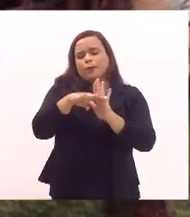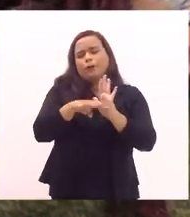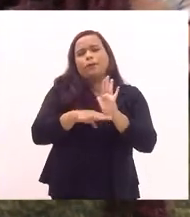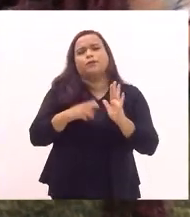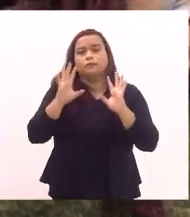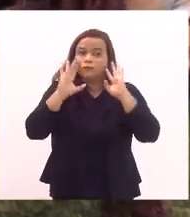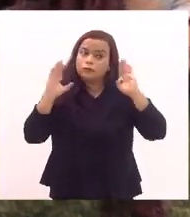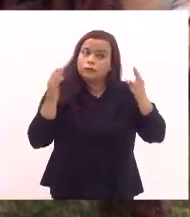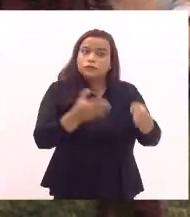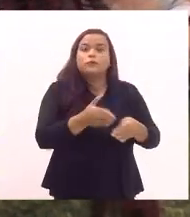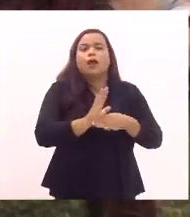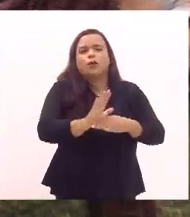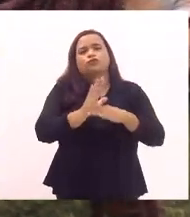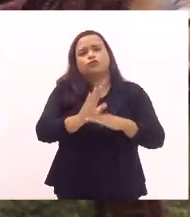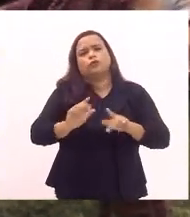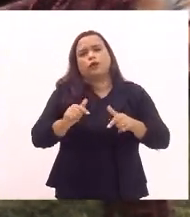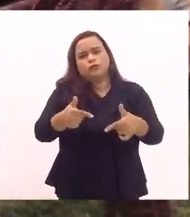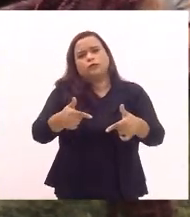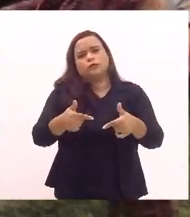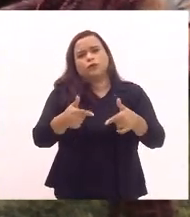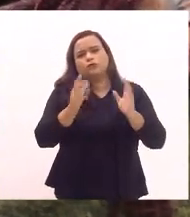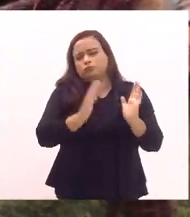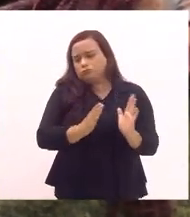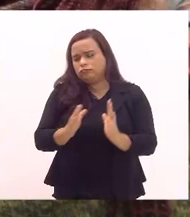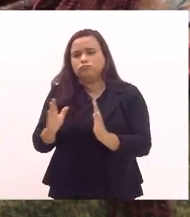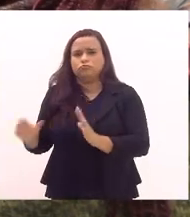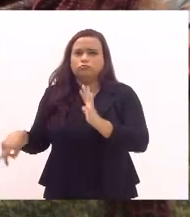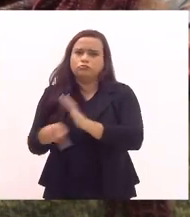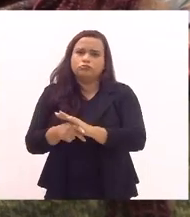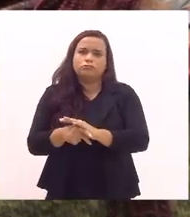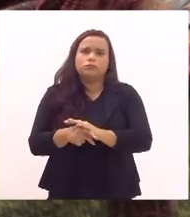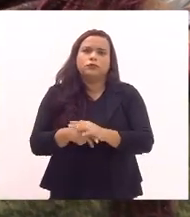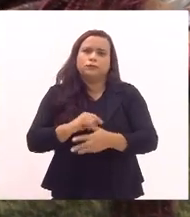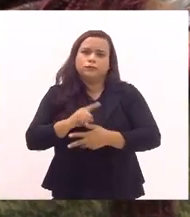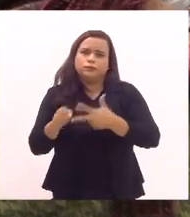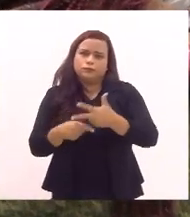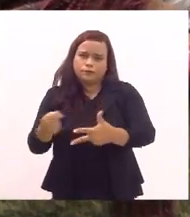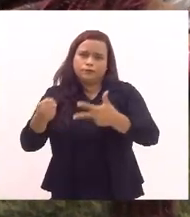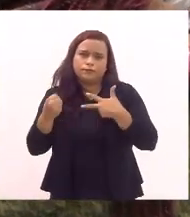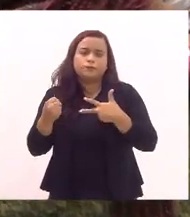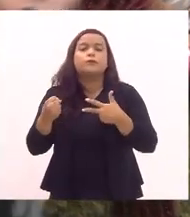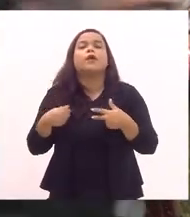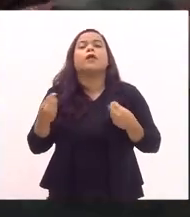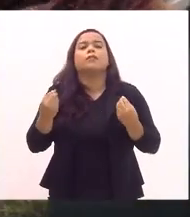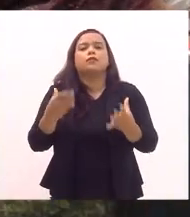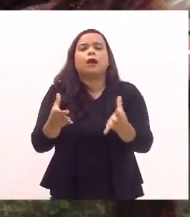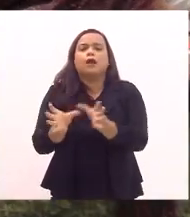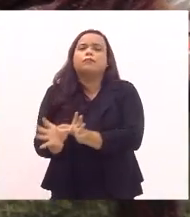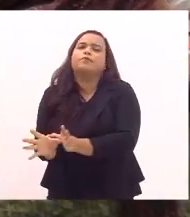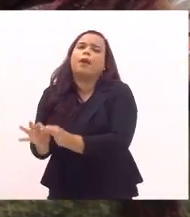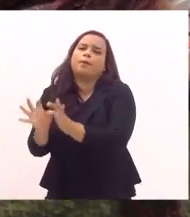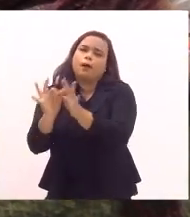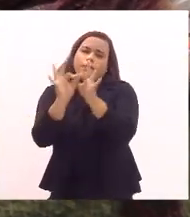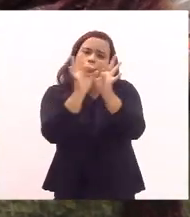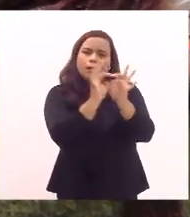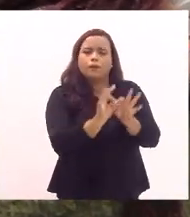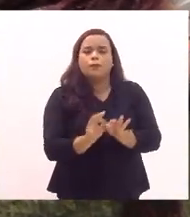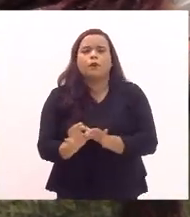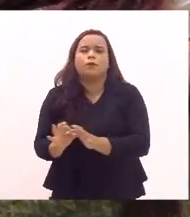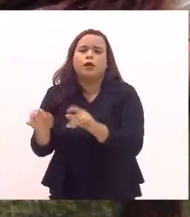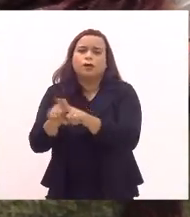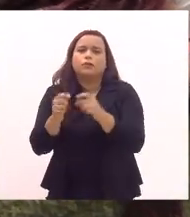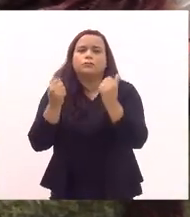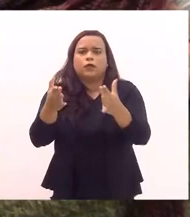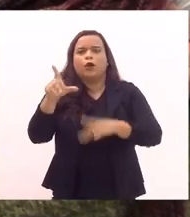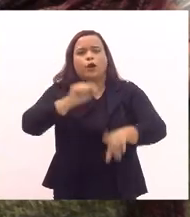a contribuir para atuação coordenada entre os poderes no sentido de coletivizar e promover